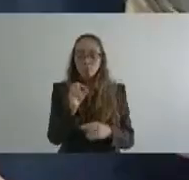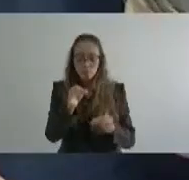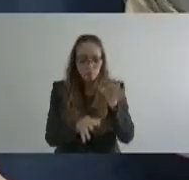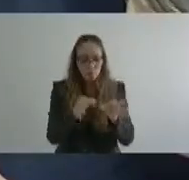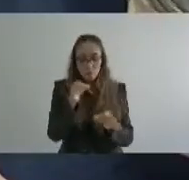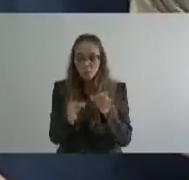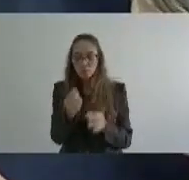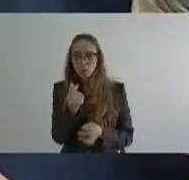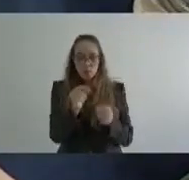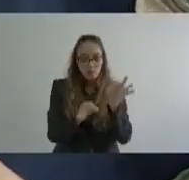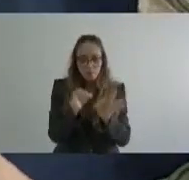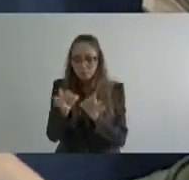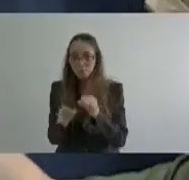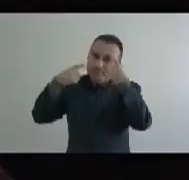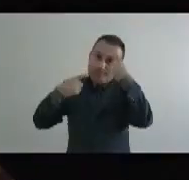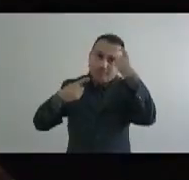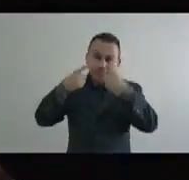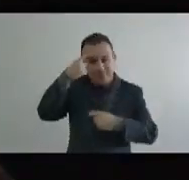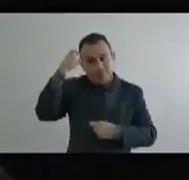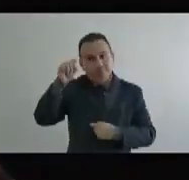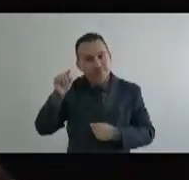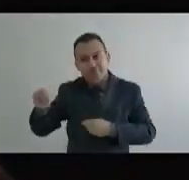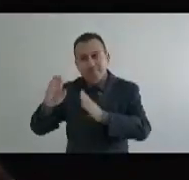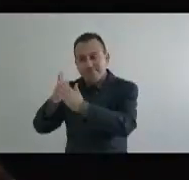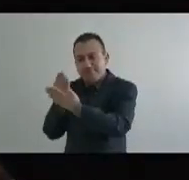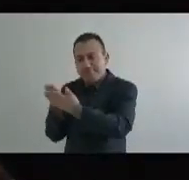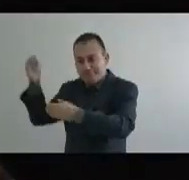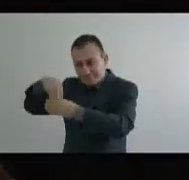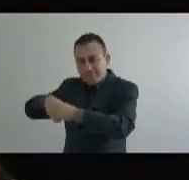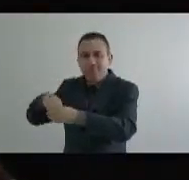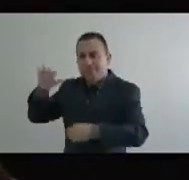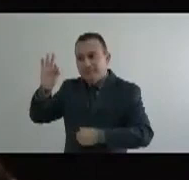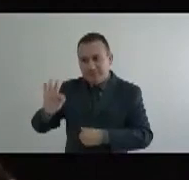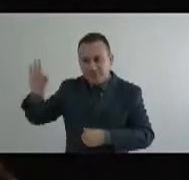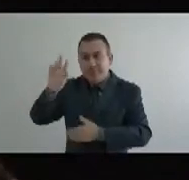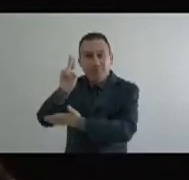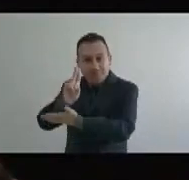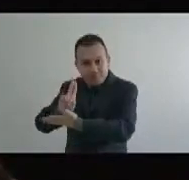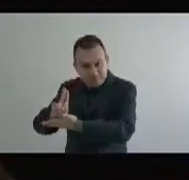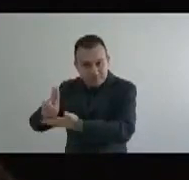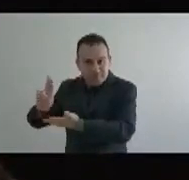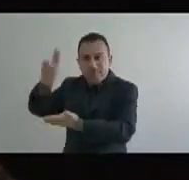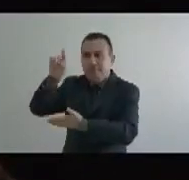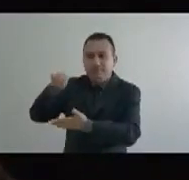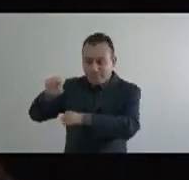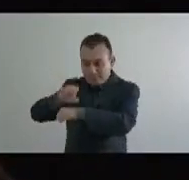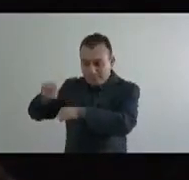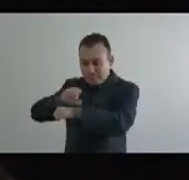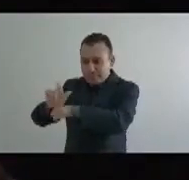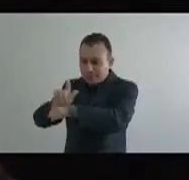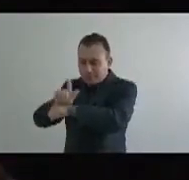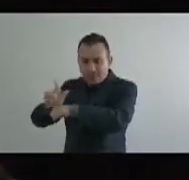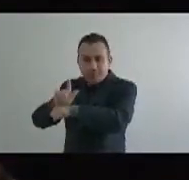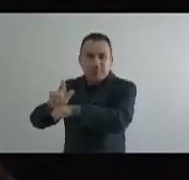das ideias que eu tenho, montar lá a faculdade, uma universidade, um curso de gestão de cidades,